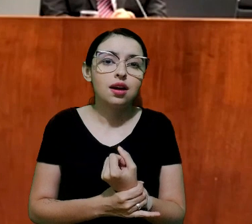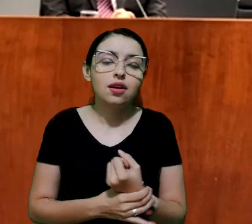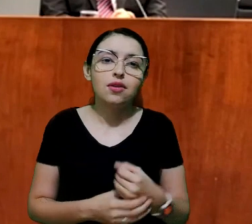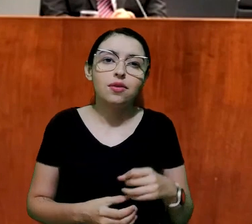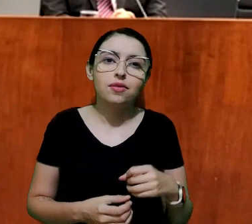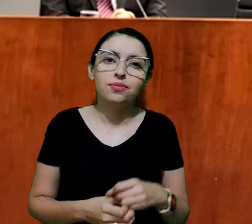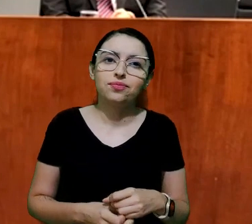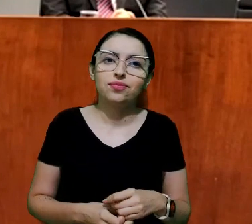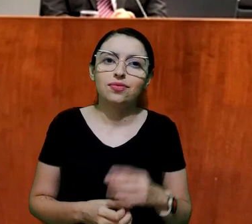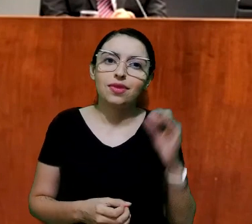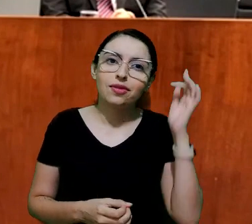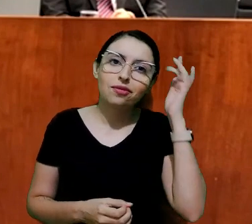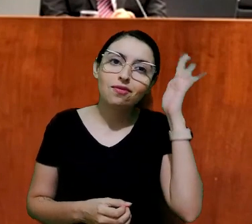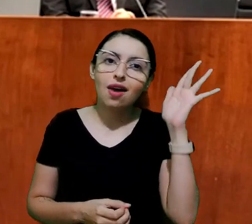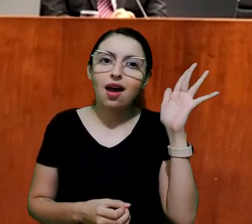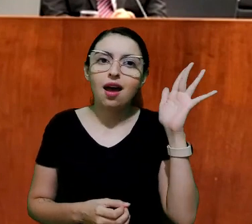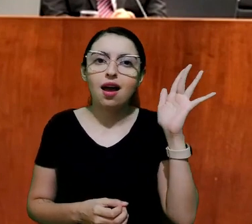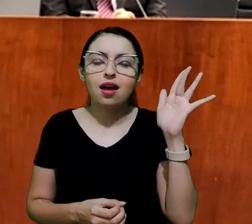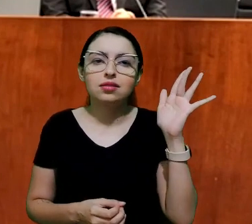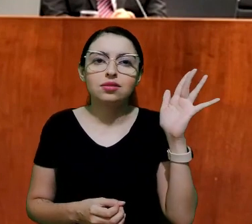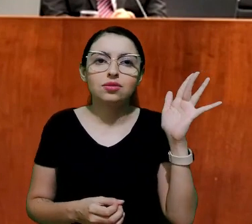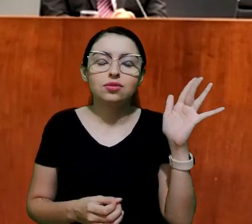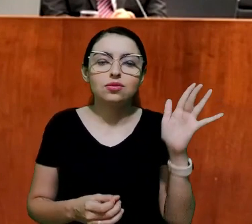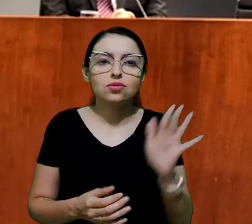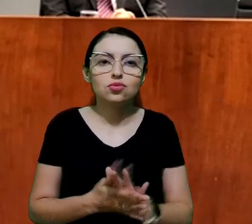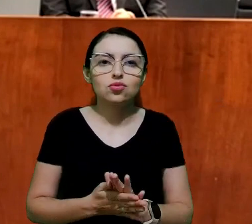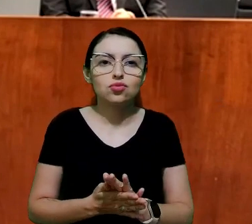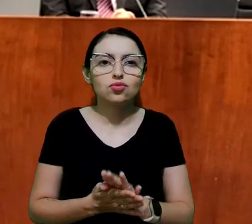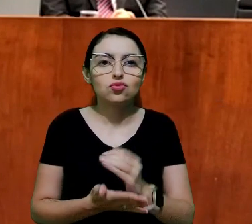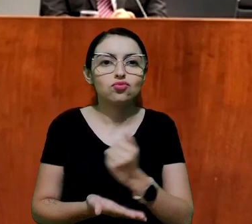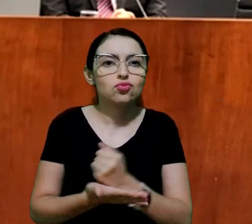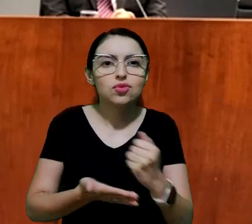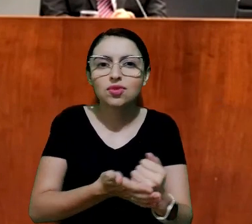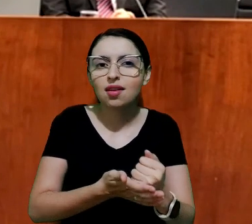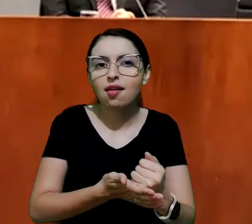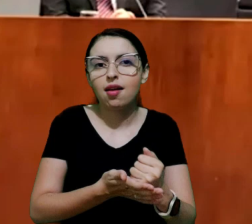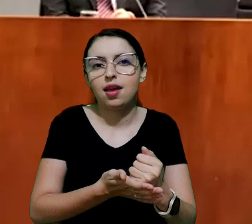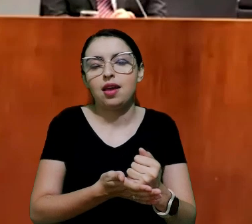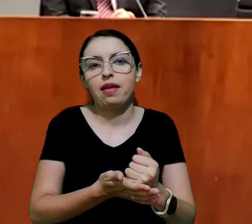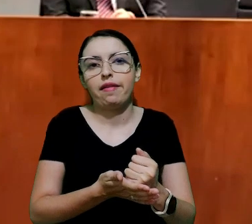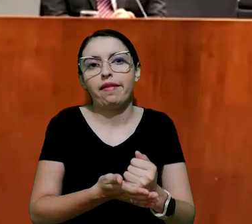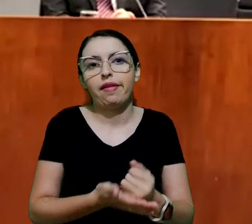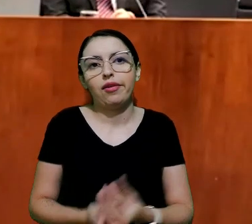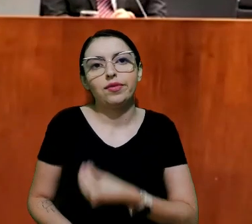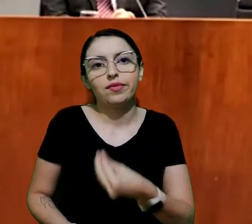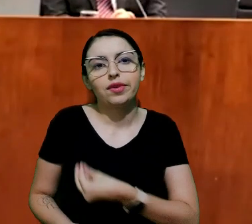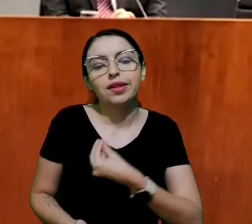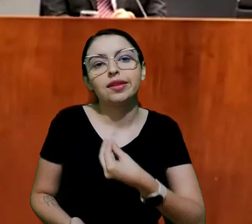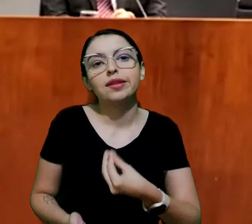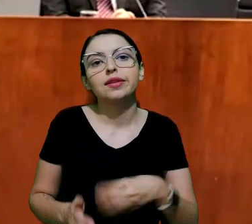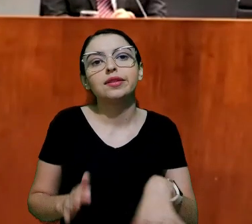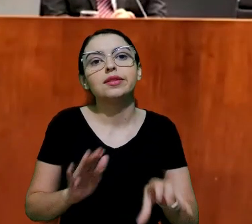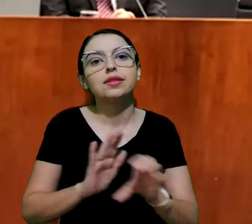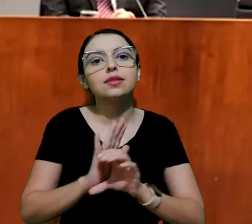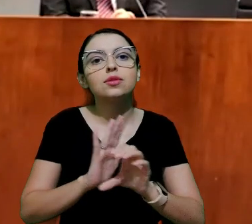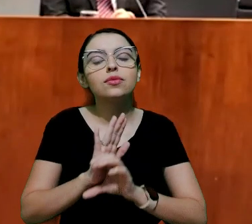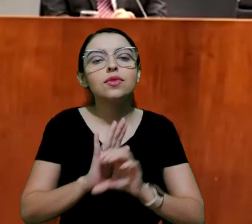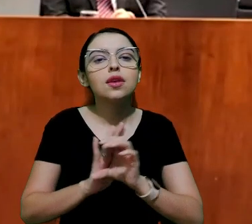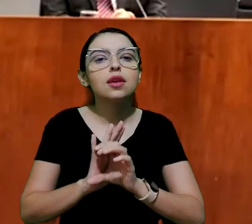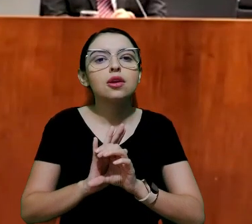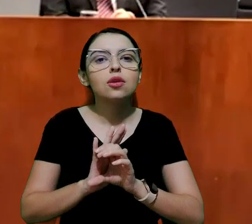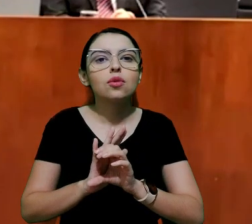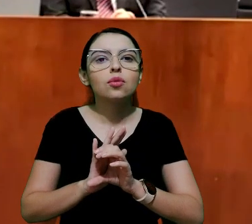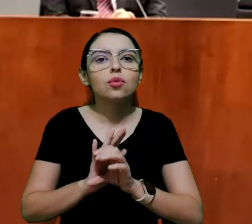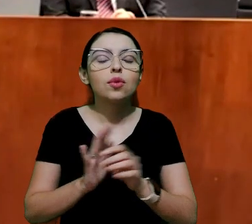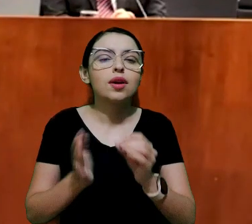facilidade com que as coisas possam acontecer no sistema da vida civil entre registradores e o